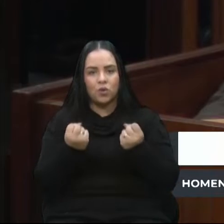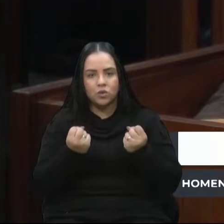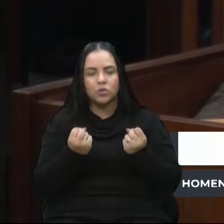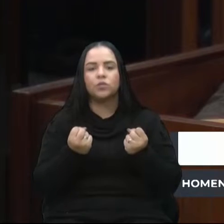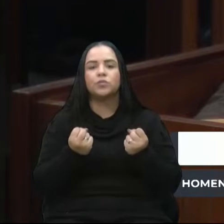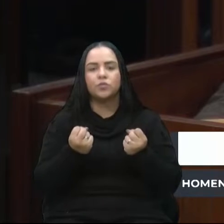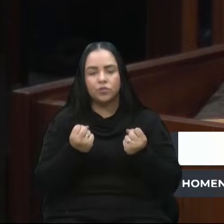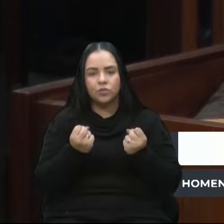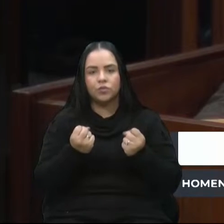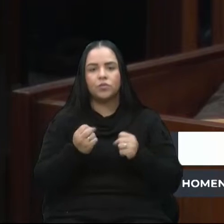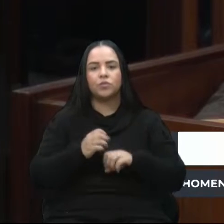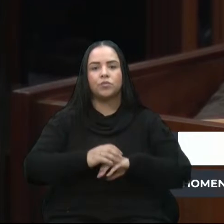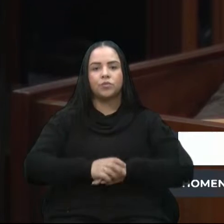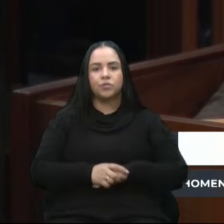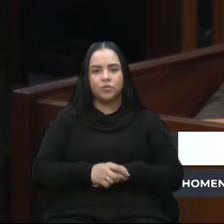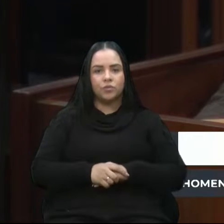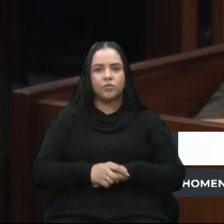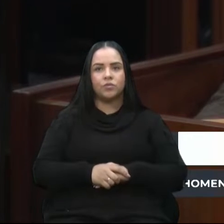E